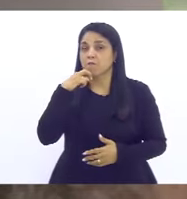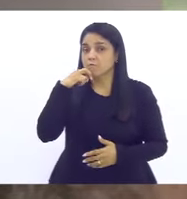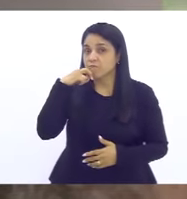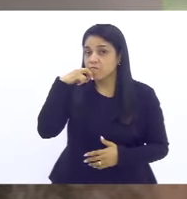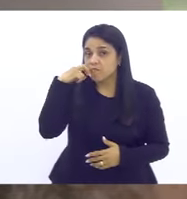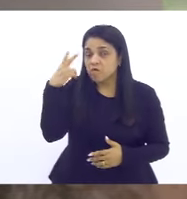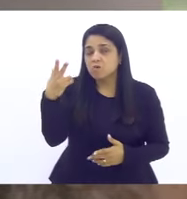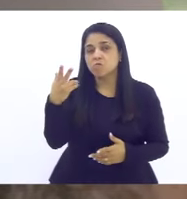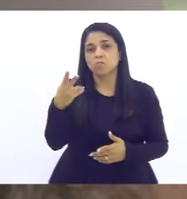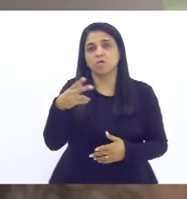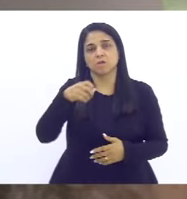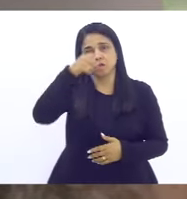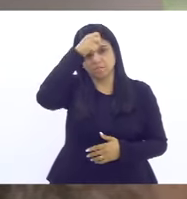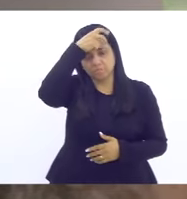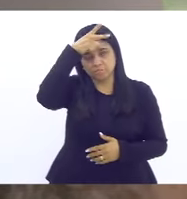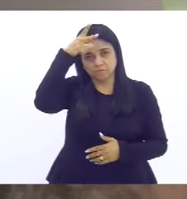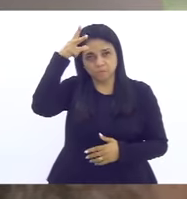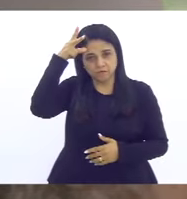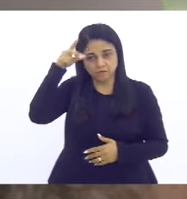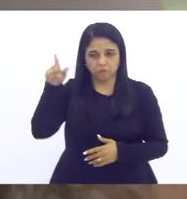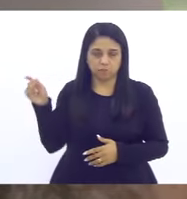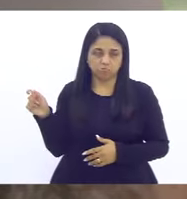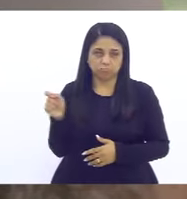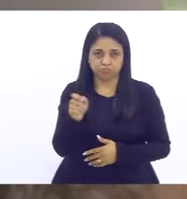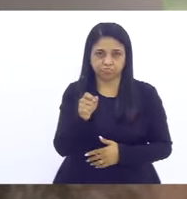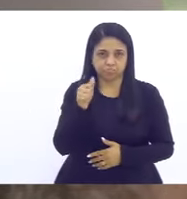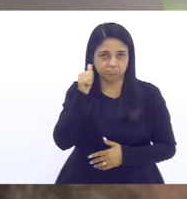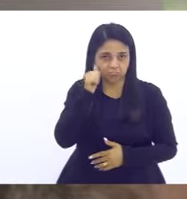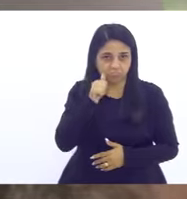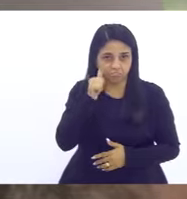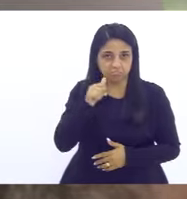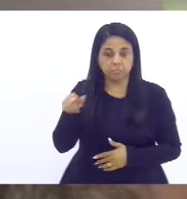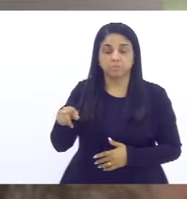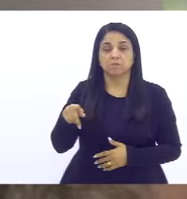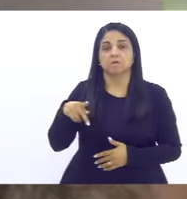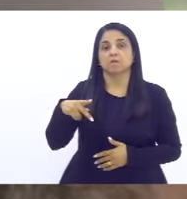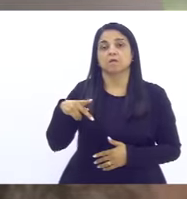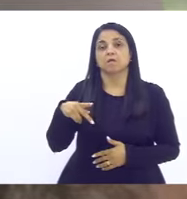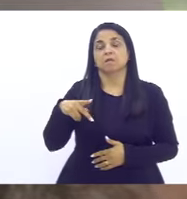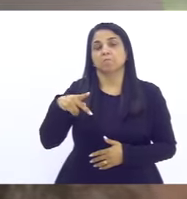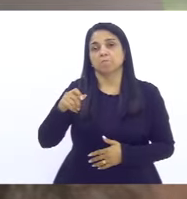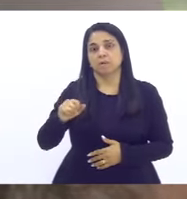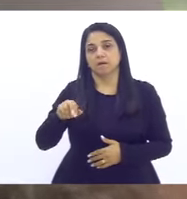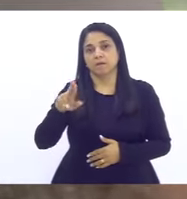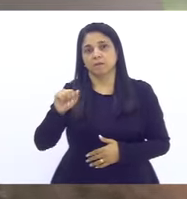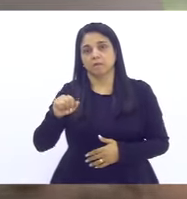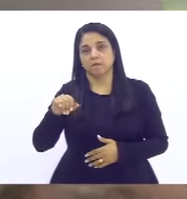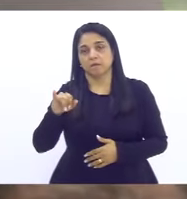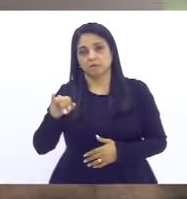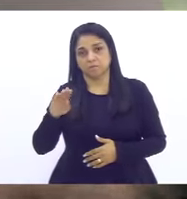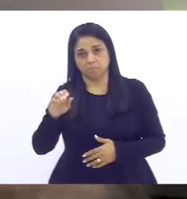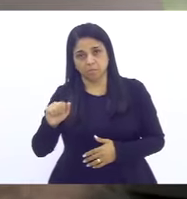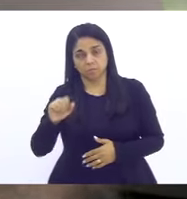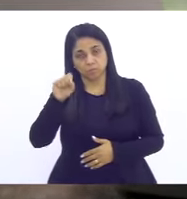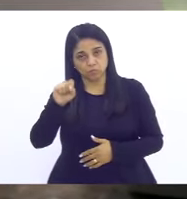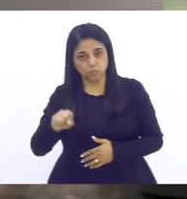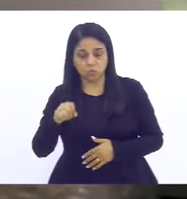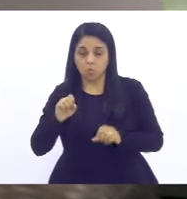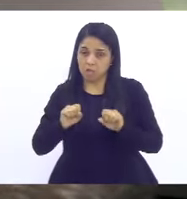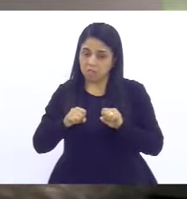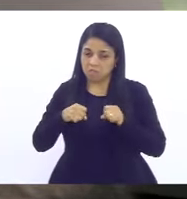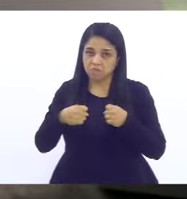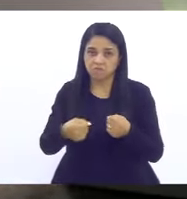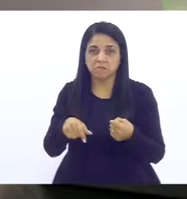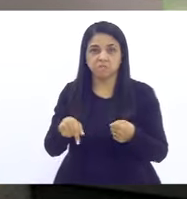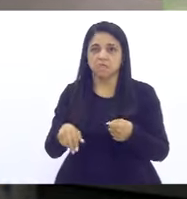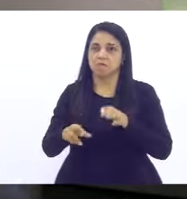aqui a prefeita de Paraíba do Sul fazendo esse papel, porque, afinal de contas, ela foi eleita para poder estar aqui defendendo e não se fazer